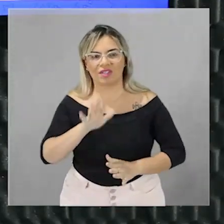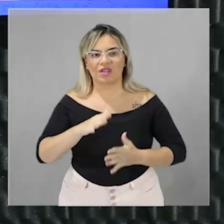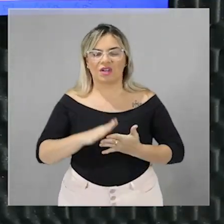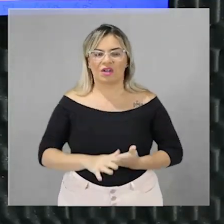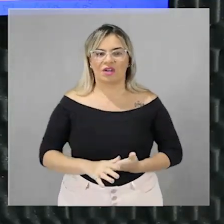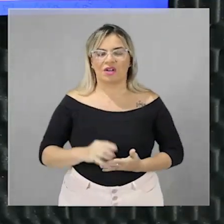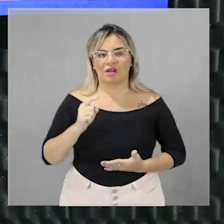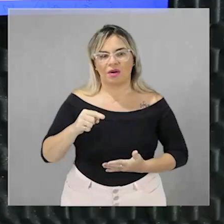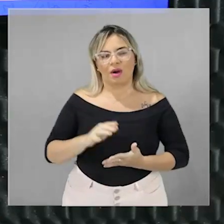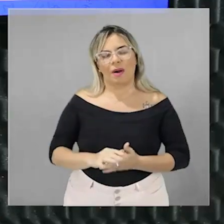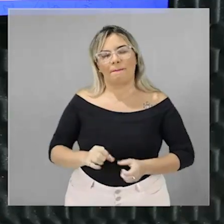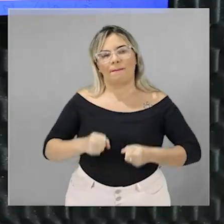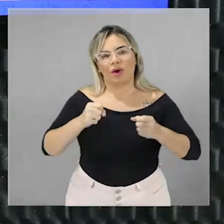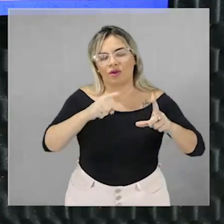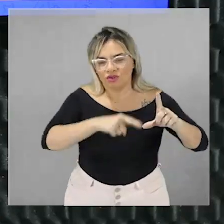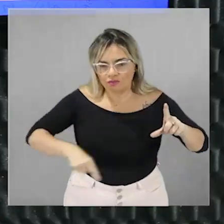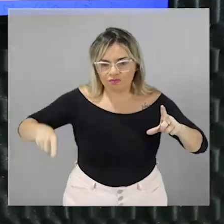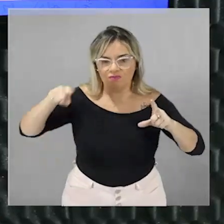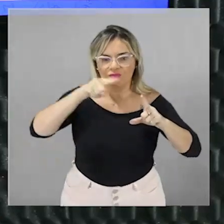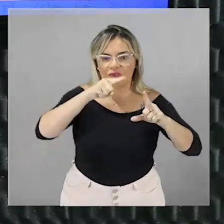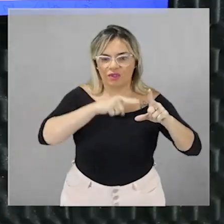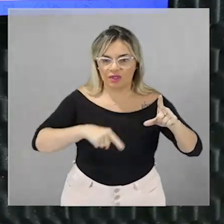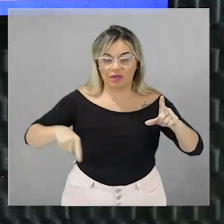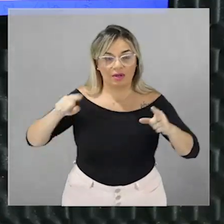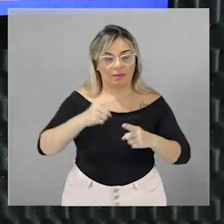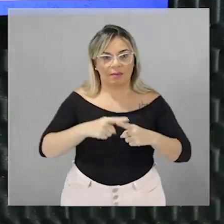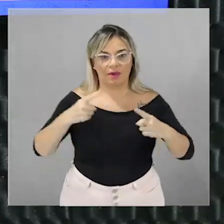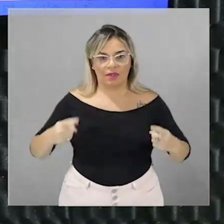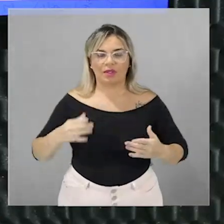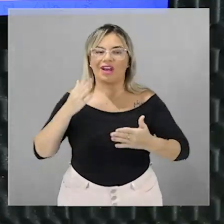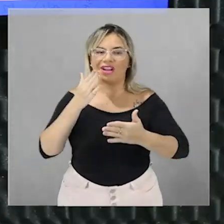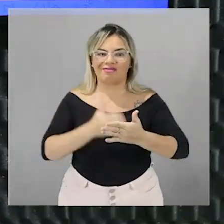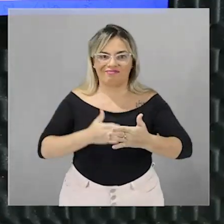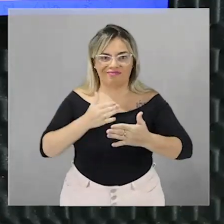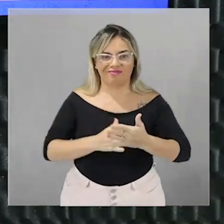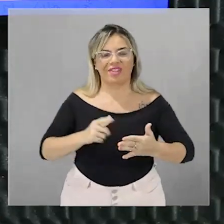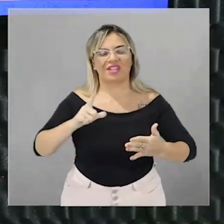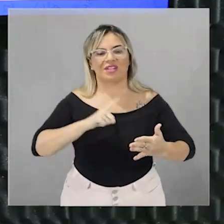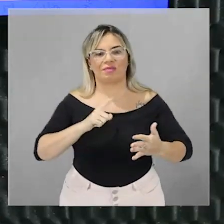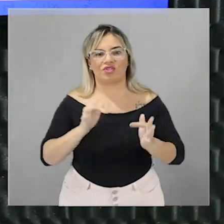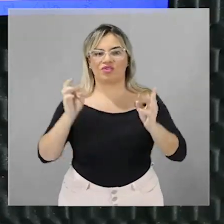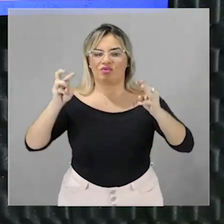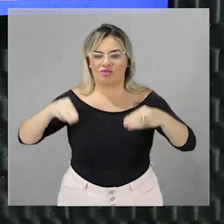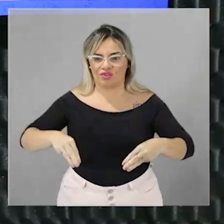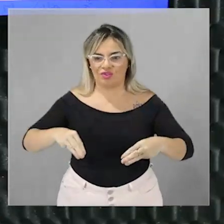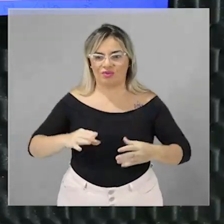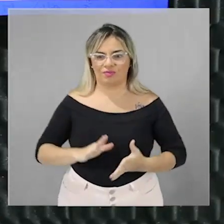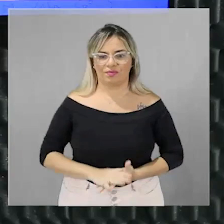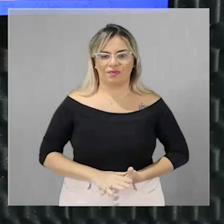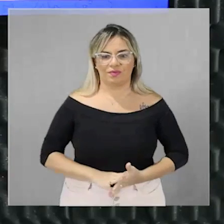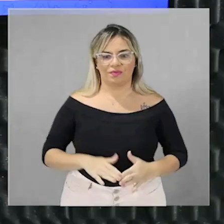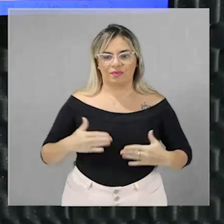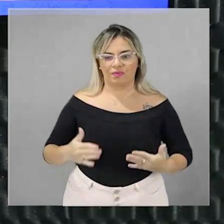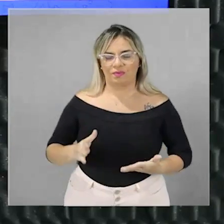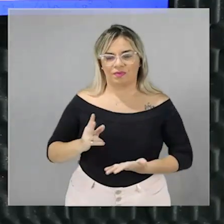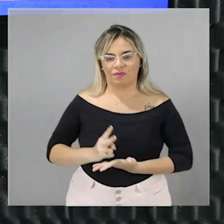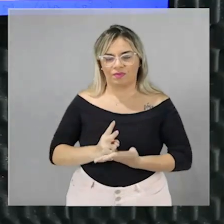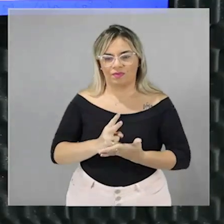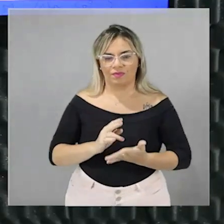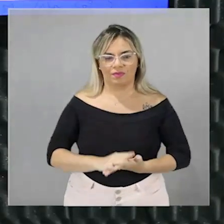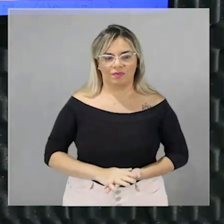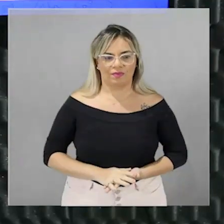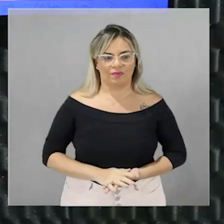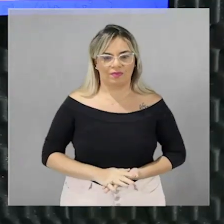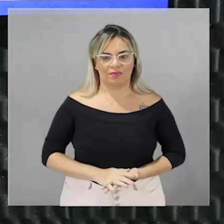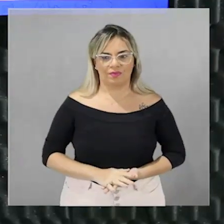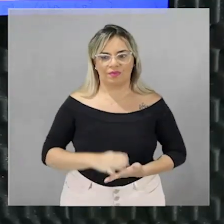mas ela é um recurso que pode acabar, é um recurso finito. Fechou? Continua, tá certo? Terceira